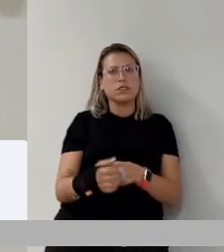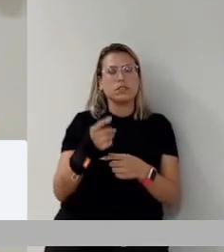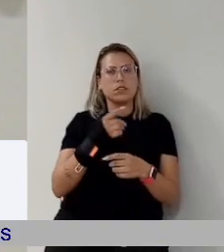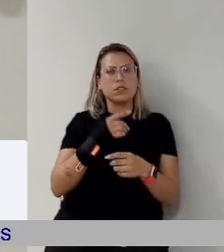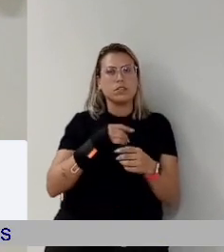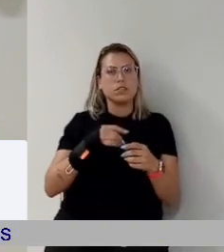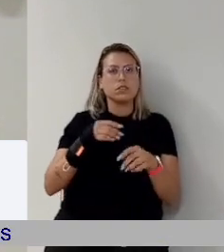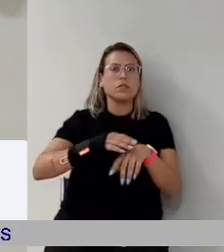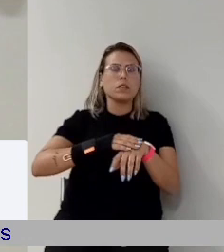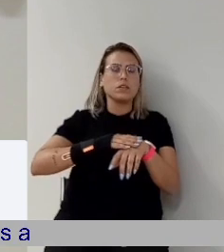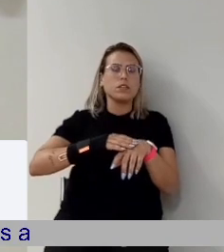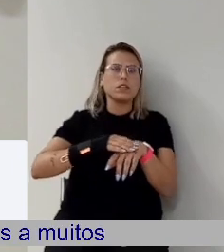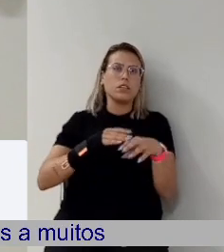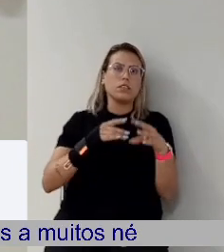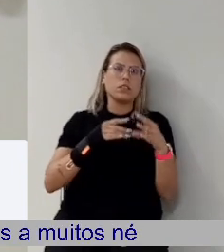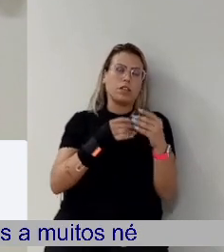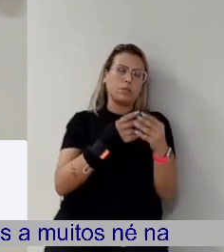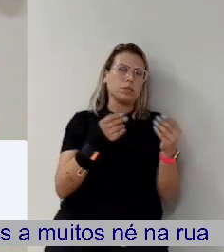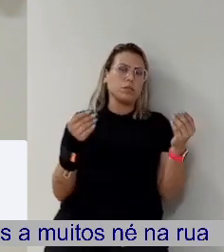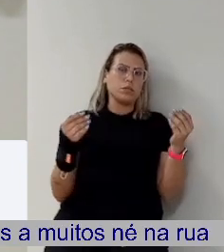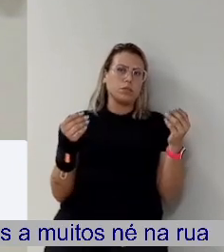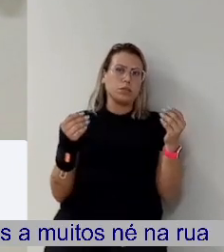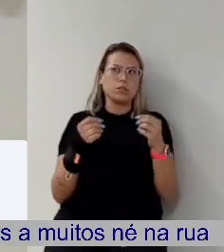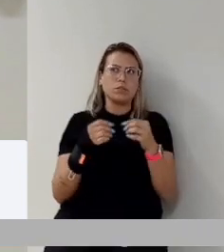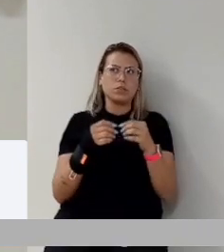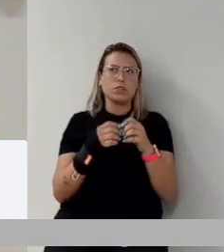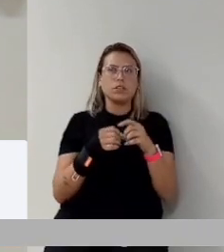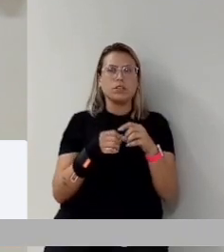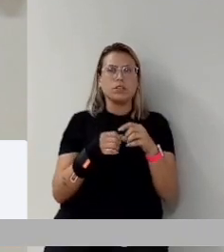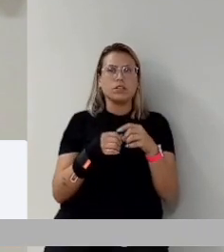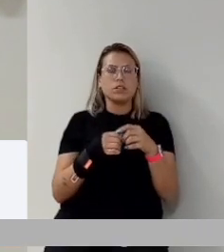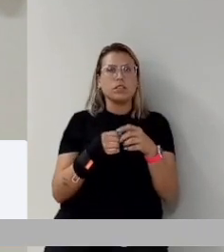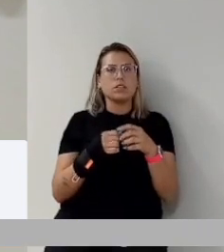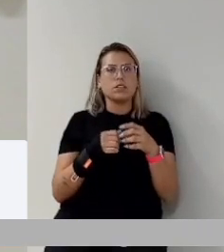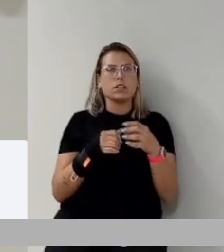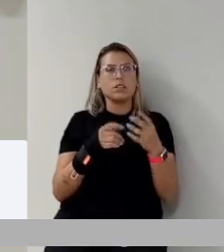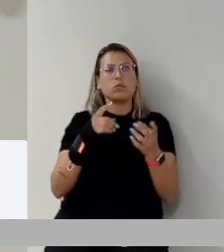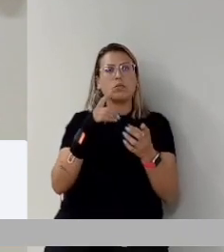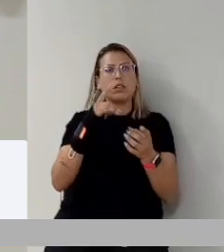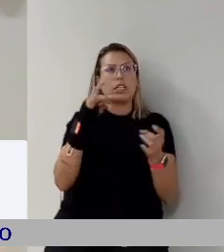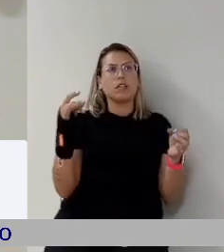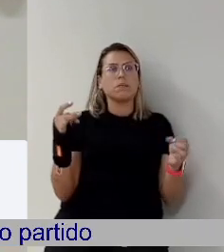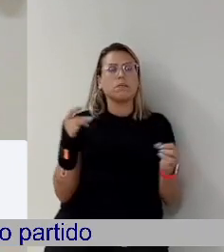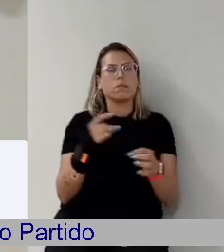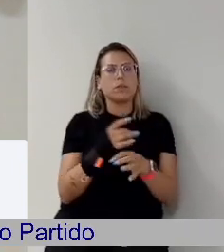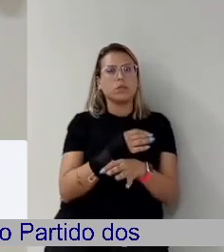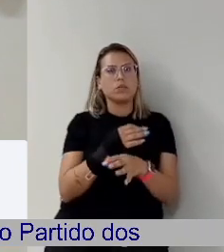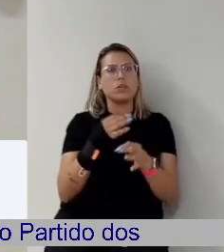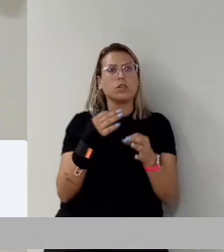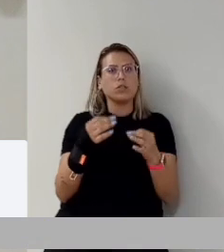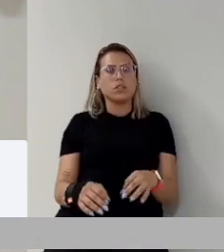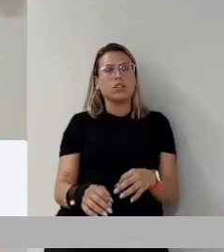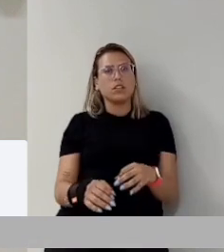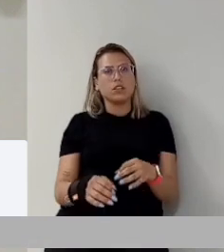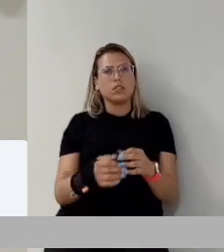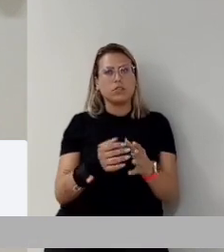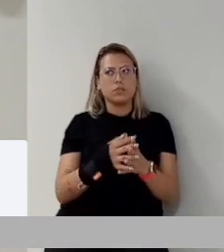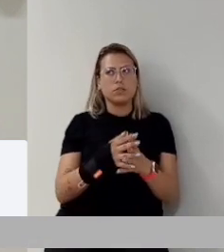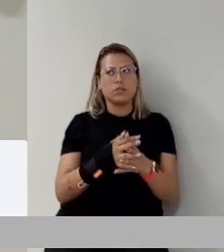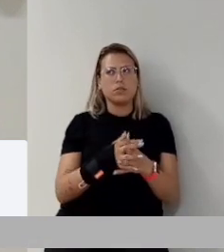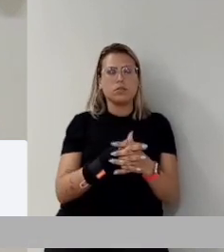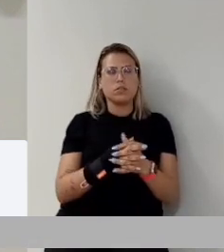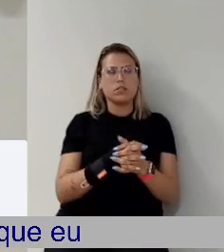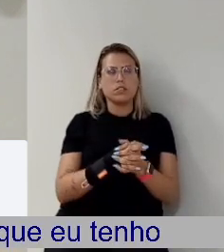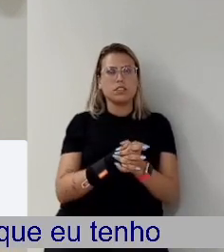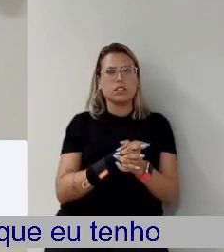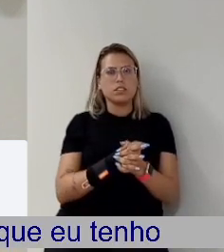Há muitos né na rua né então não há nada definido dentro do partido dos trabalhadores a única certeza que eu